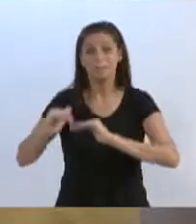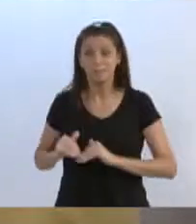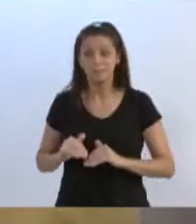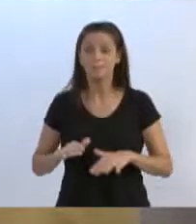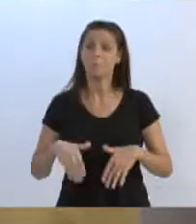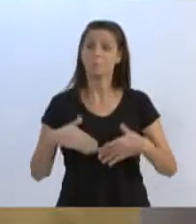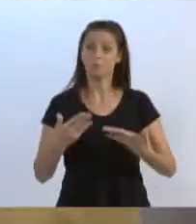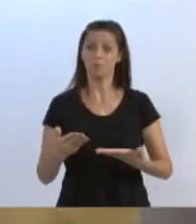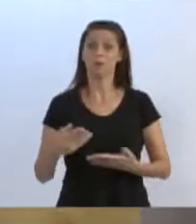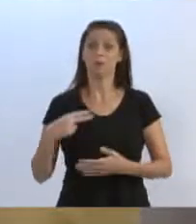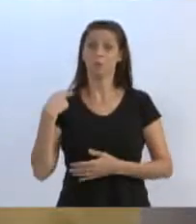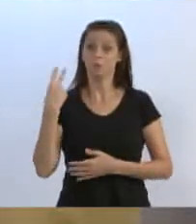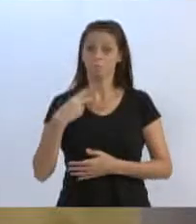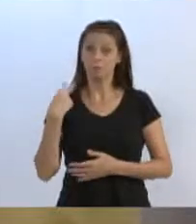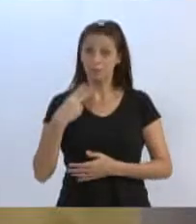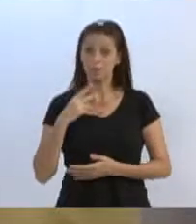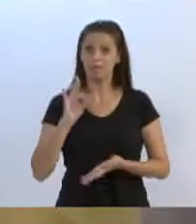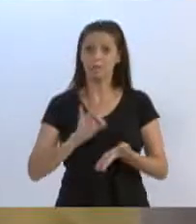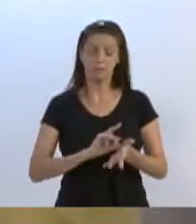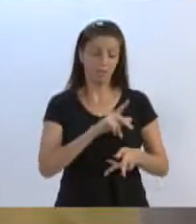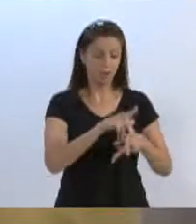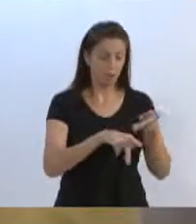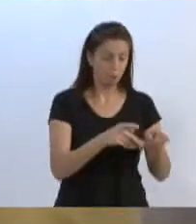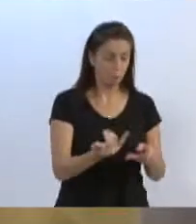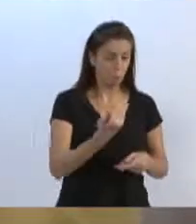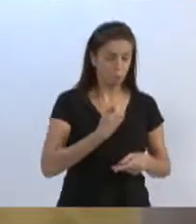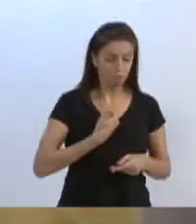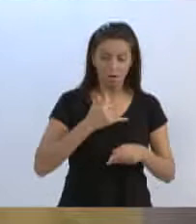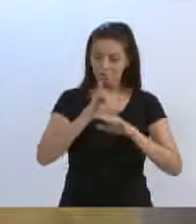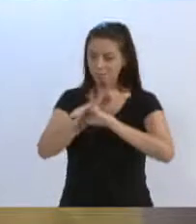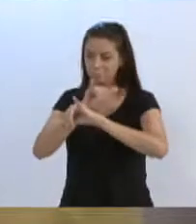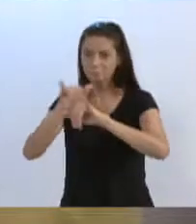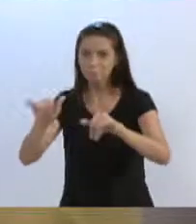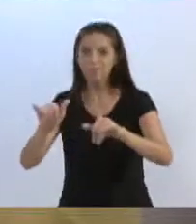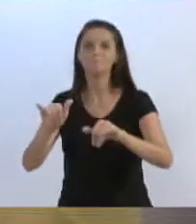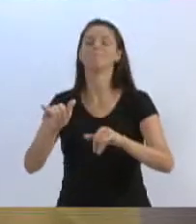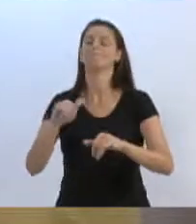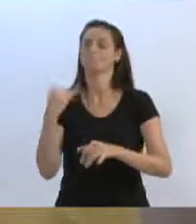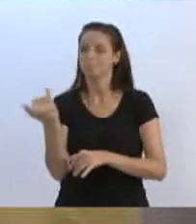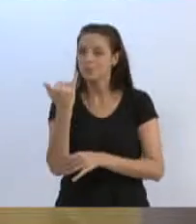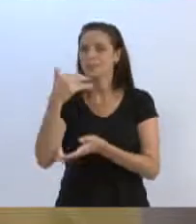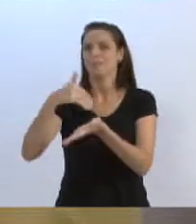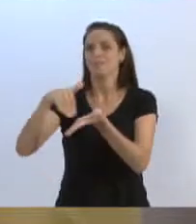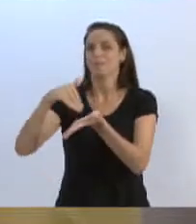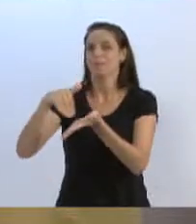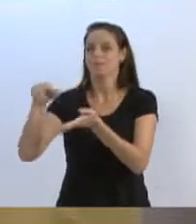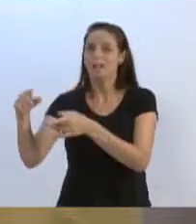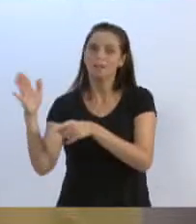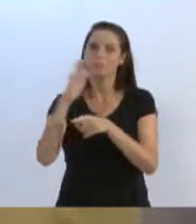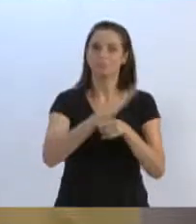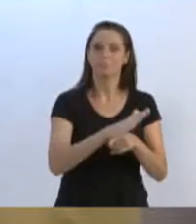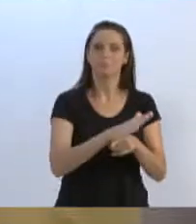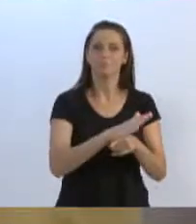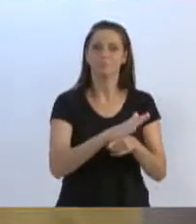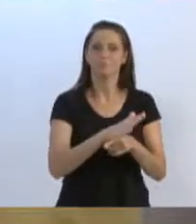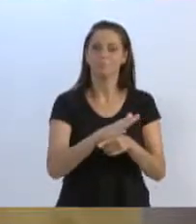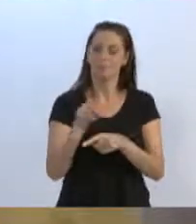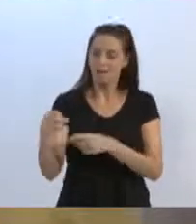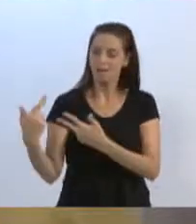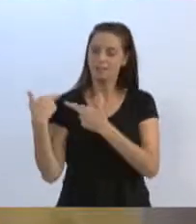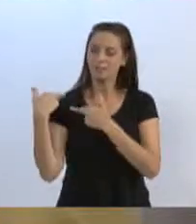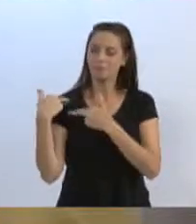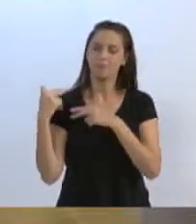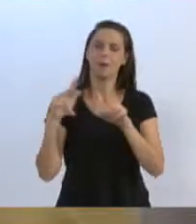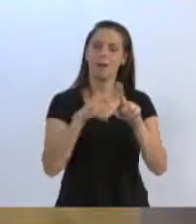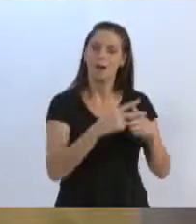ele faz ecoar a voz da população é muito importante que as secretarias que são responsáveis pela